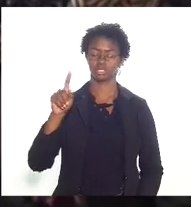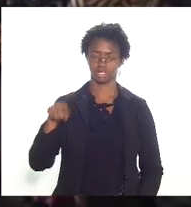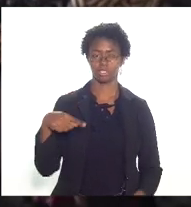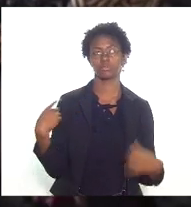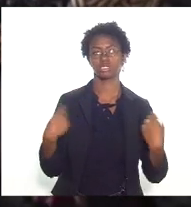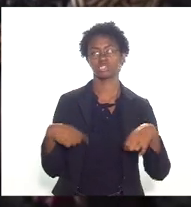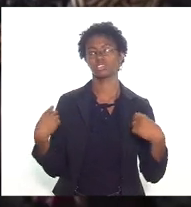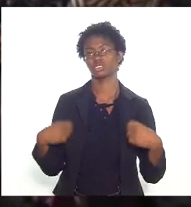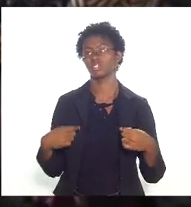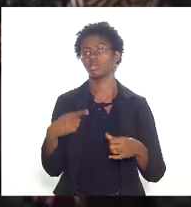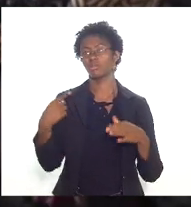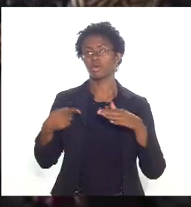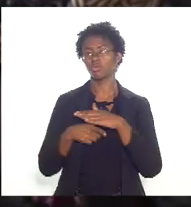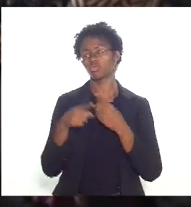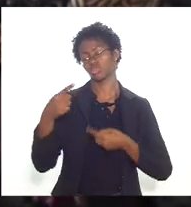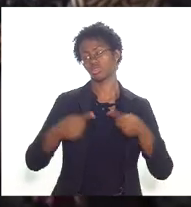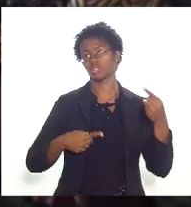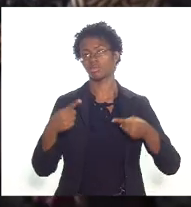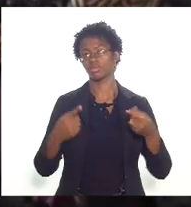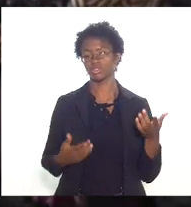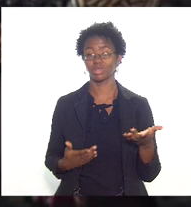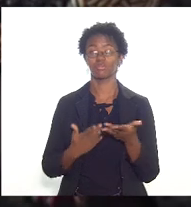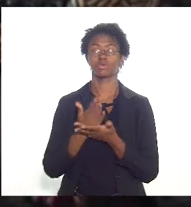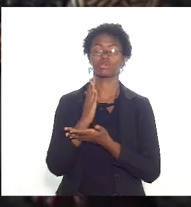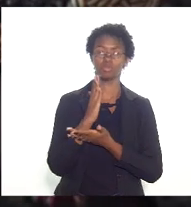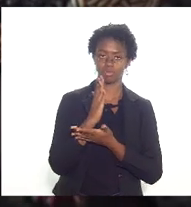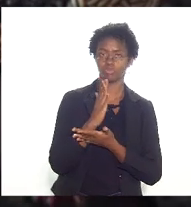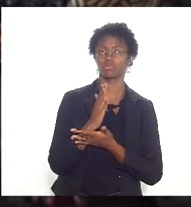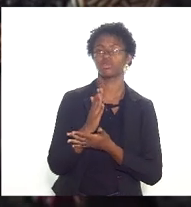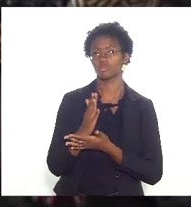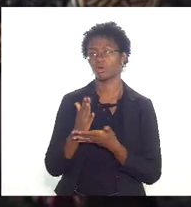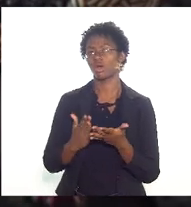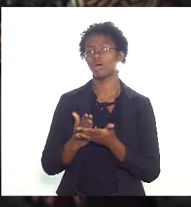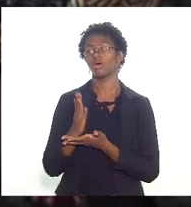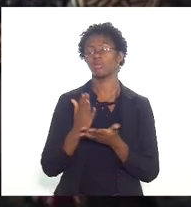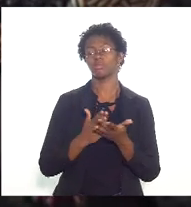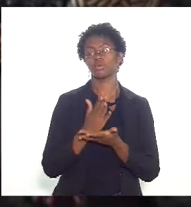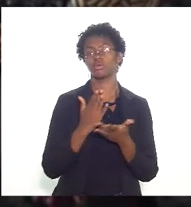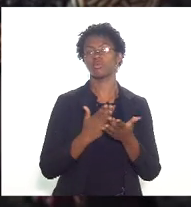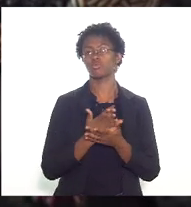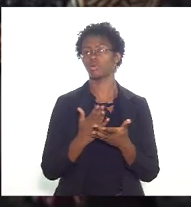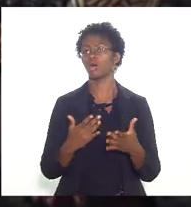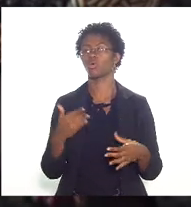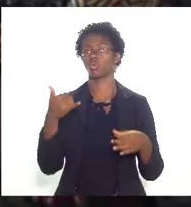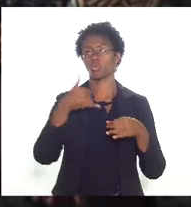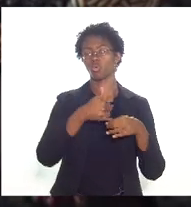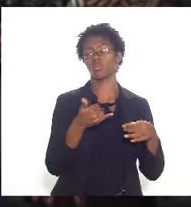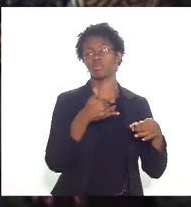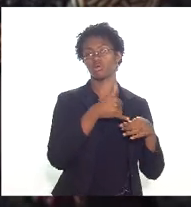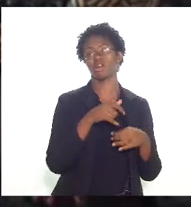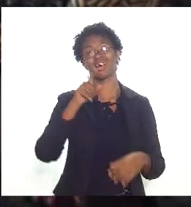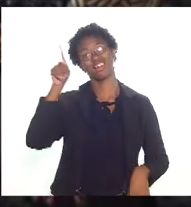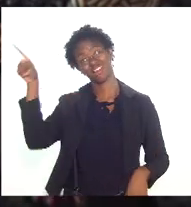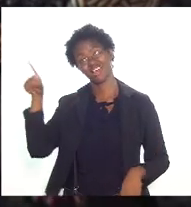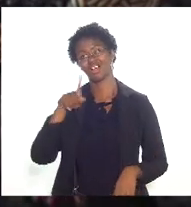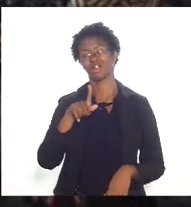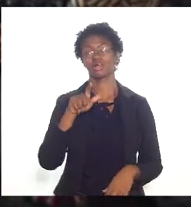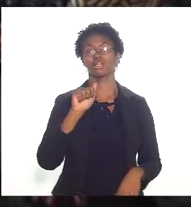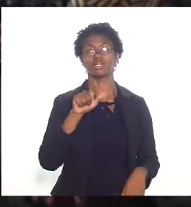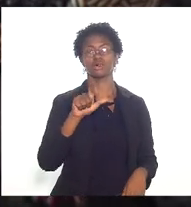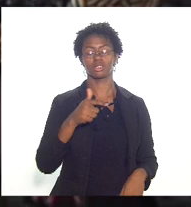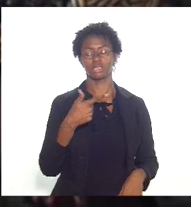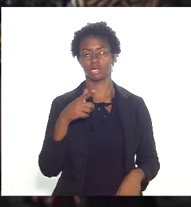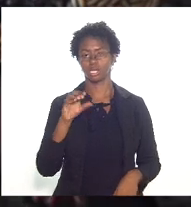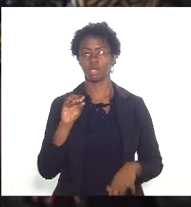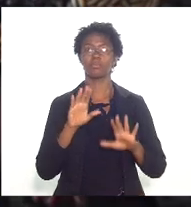aprovar essa essa esse benefício do combustível para aquele que estão operando no Galeão e só para concluir